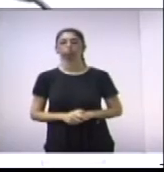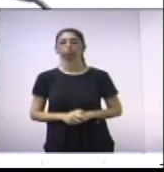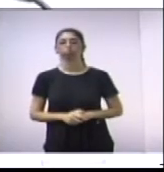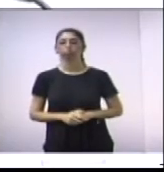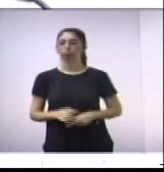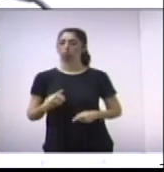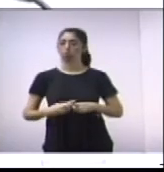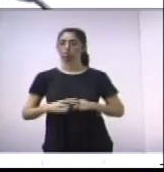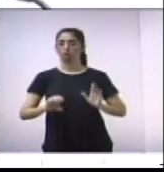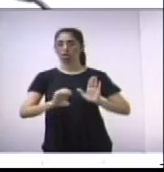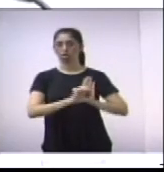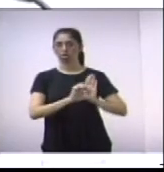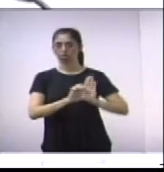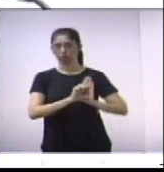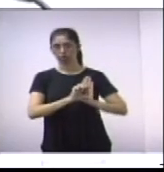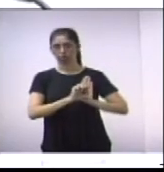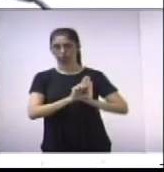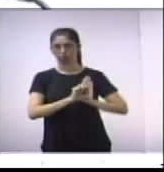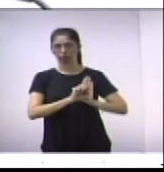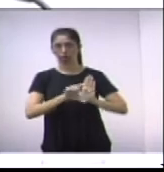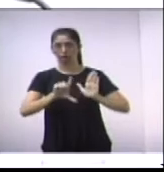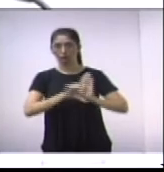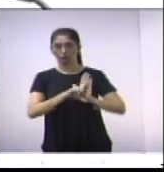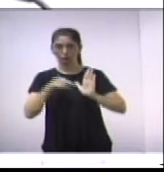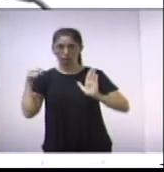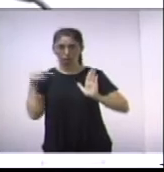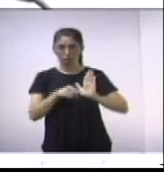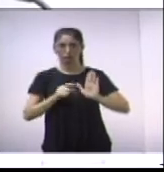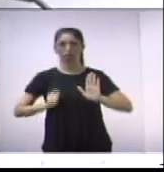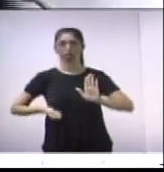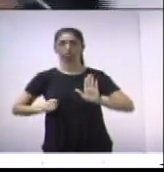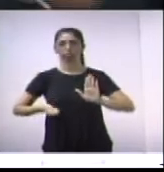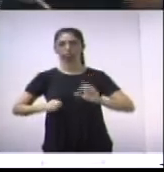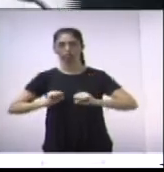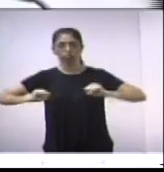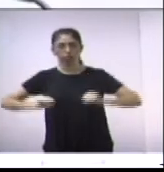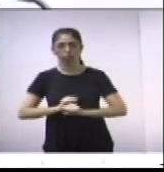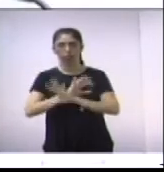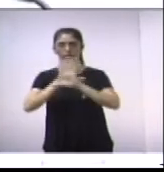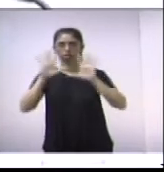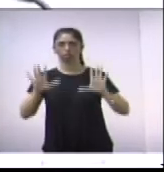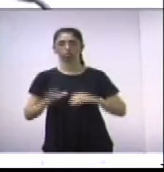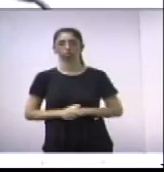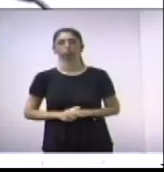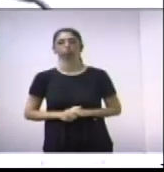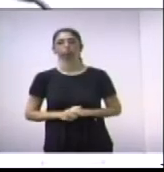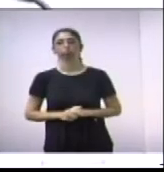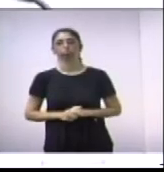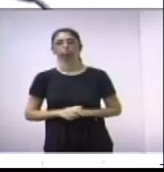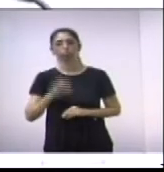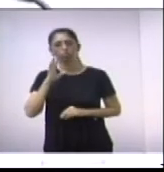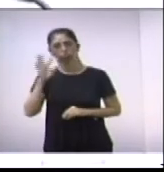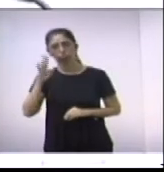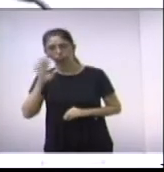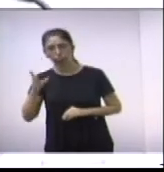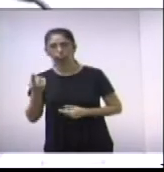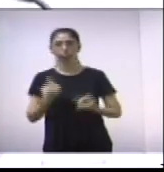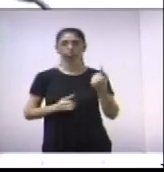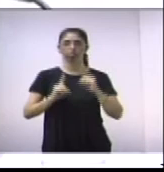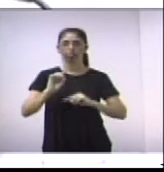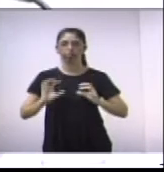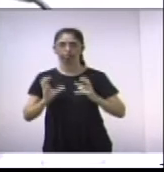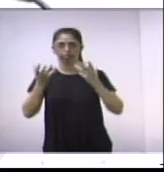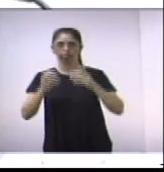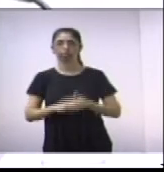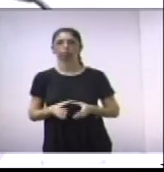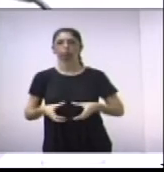por meio de edital que é a lei da licitação que tal entretenimento cedesse por meio de apresentação